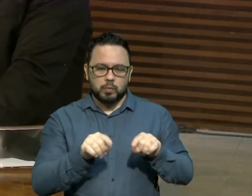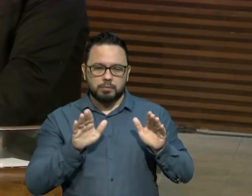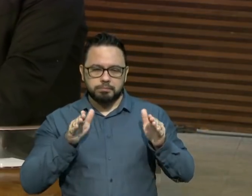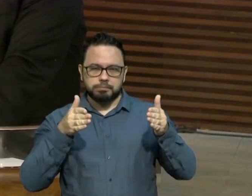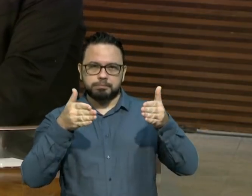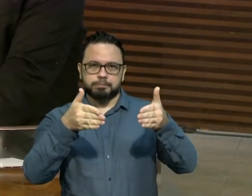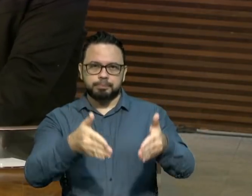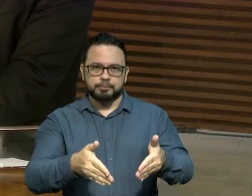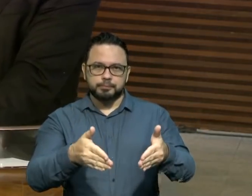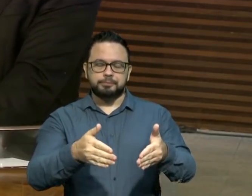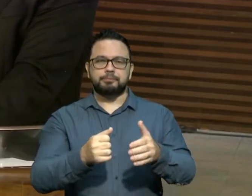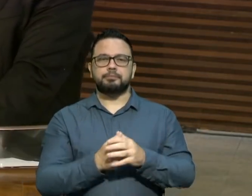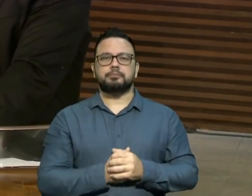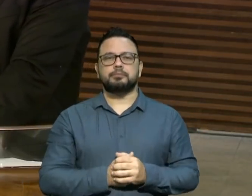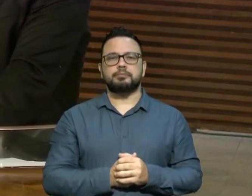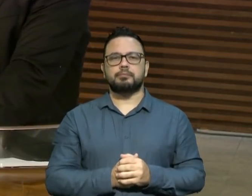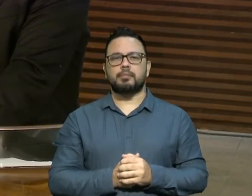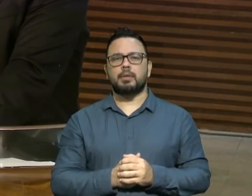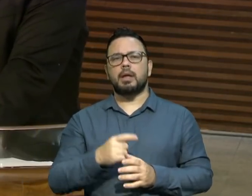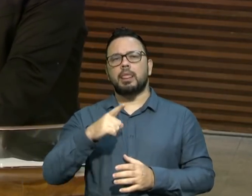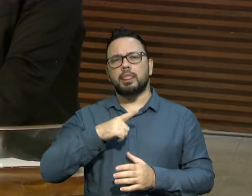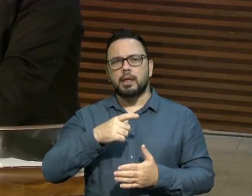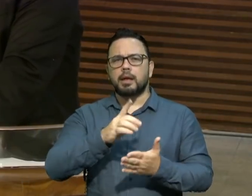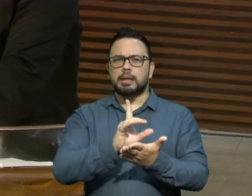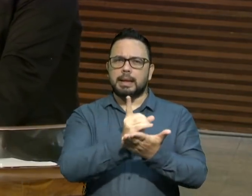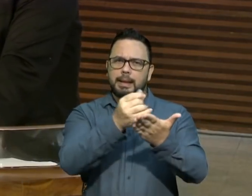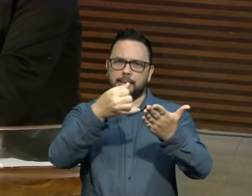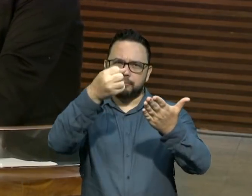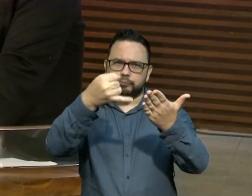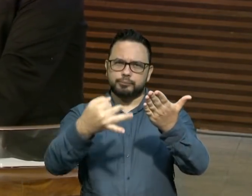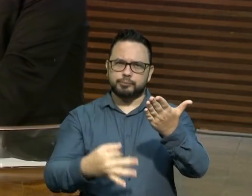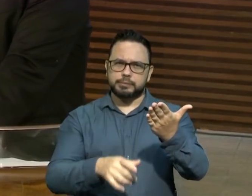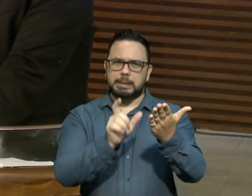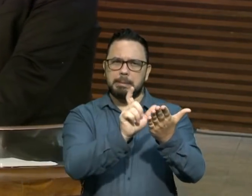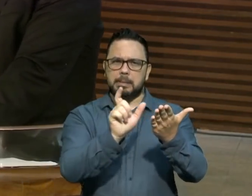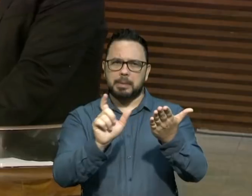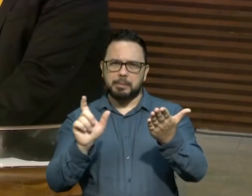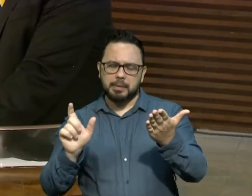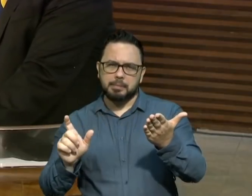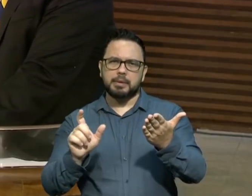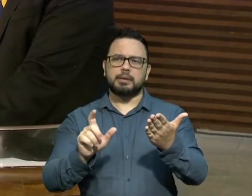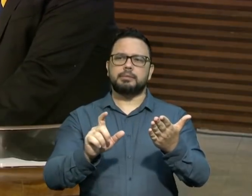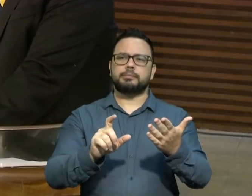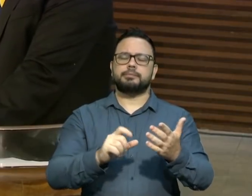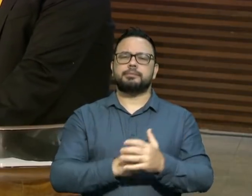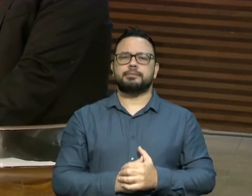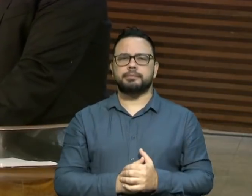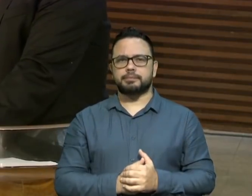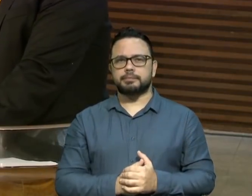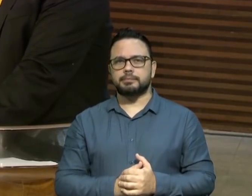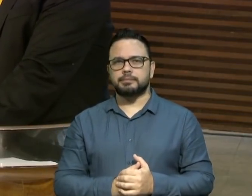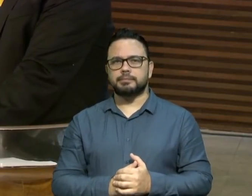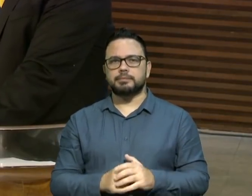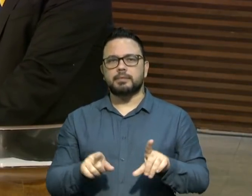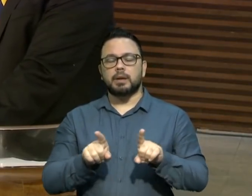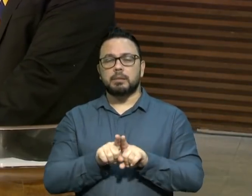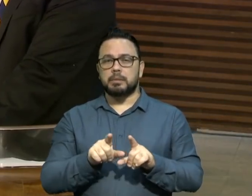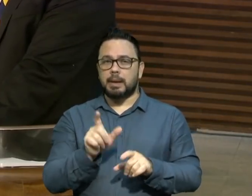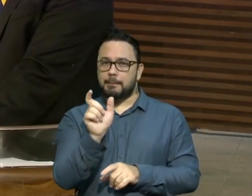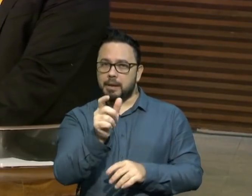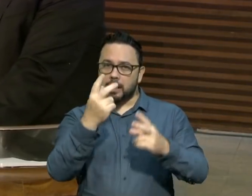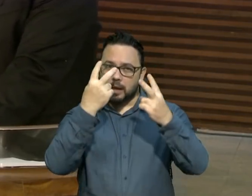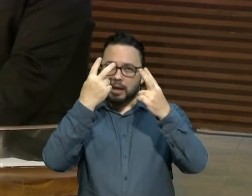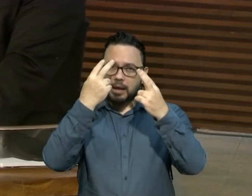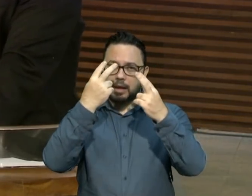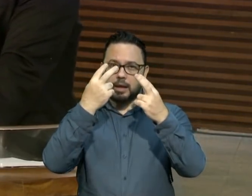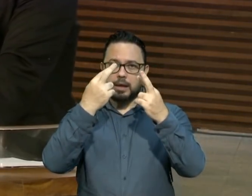sol está em vários textos você pode olhar um só segundo Samuel 22 5 6 ou a palavra grega Hades